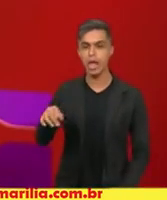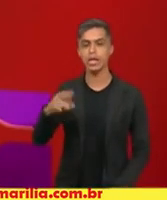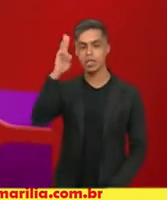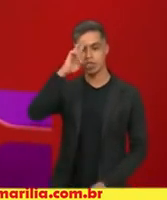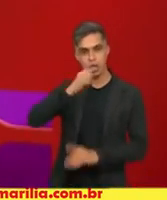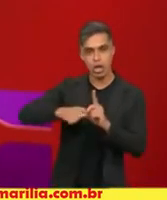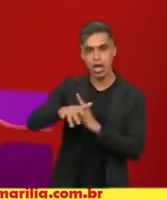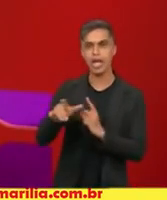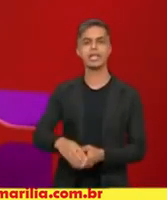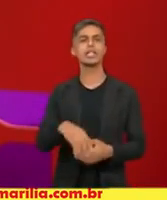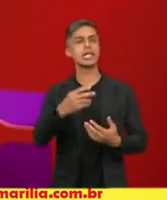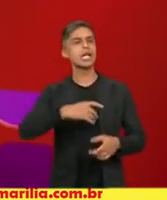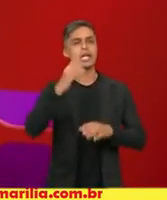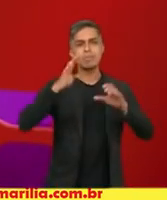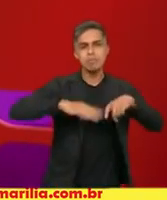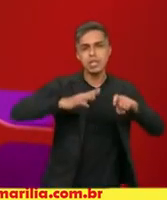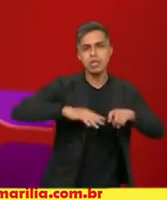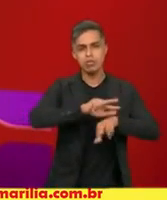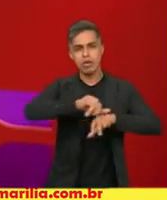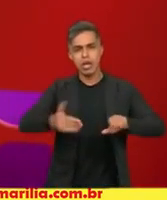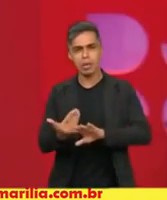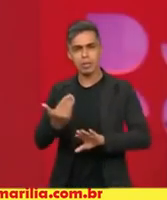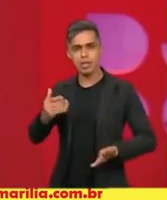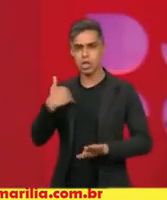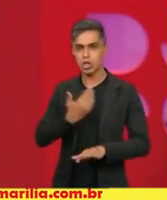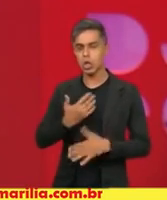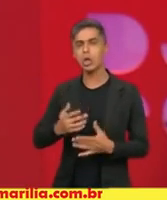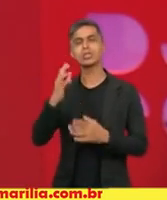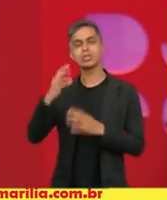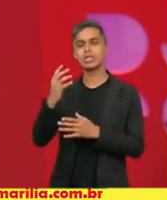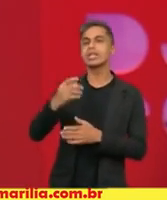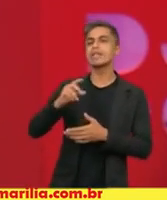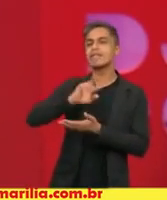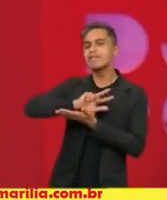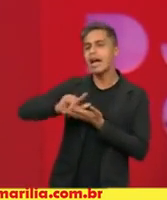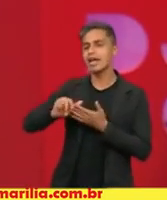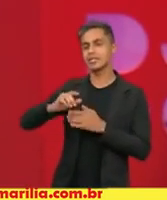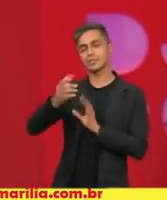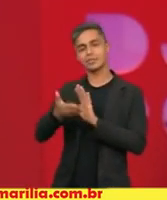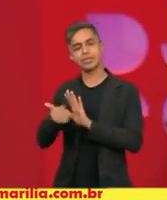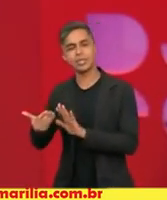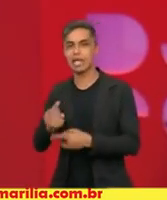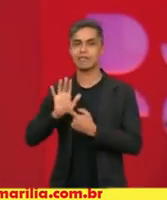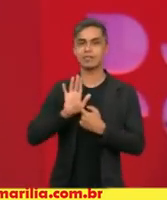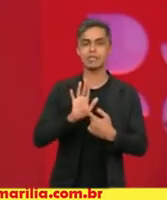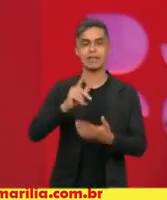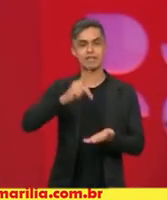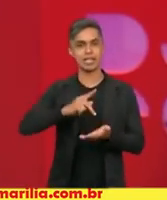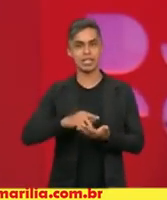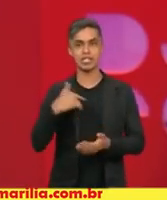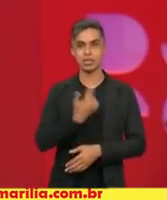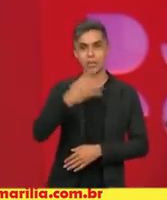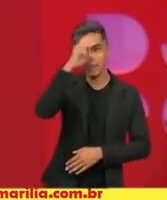derrubar os mitos sobre o nosso passado para nos ajudar a entender o nosso presente. Ele é o autor de um dos livros mais impactantes que eu já li nos